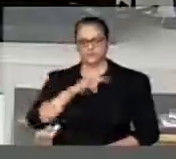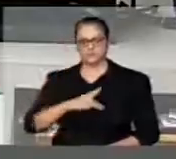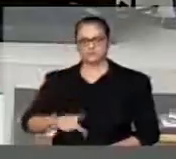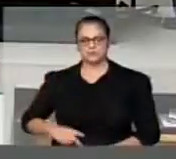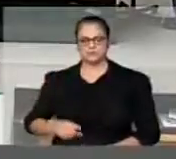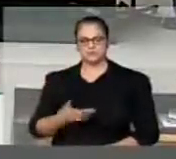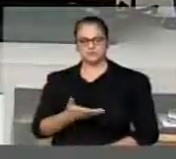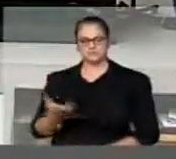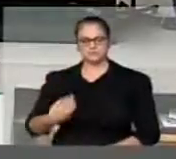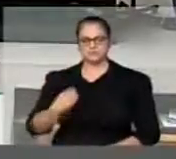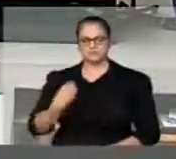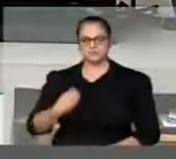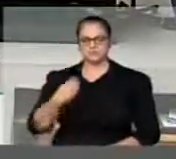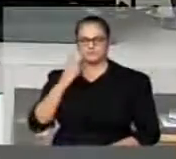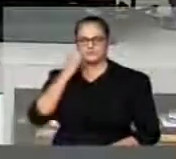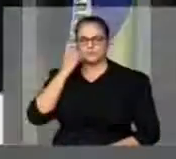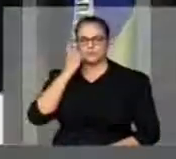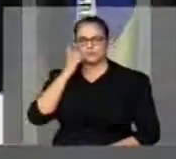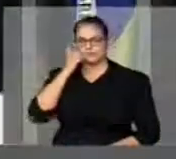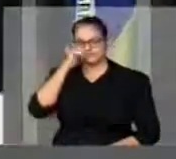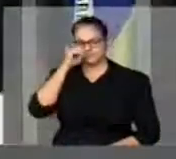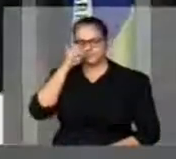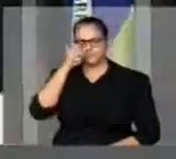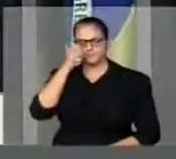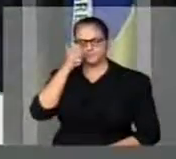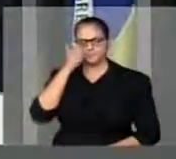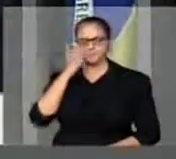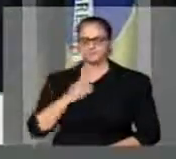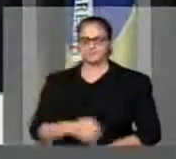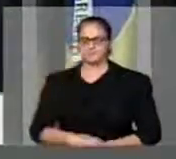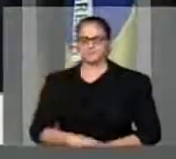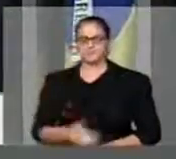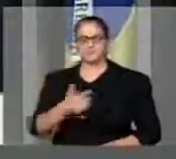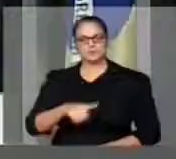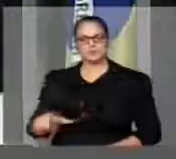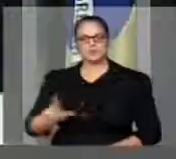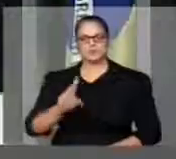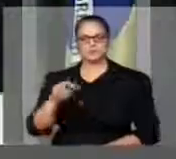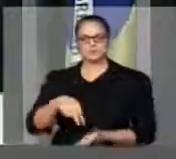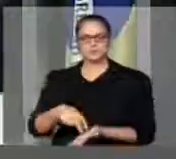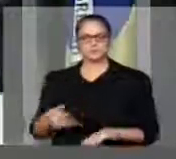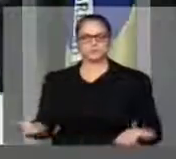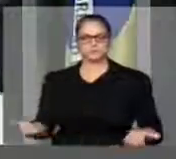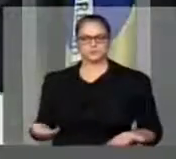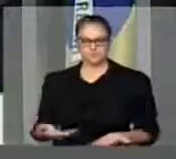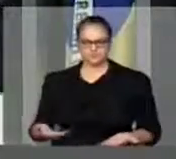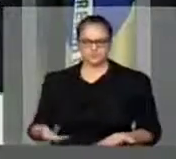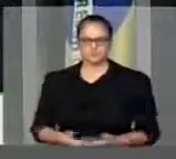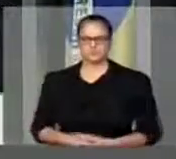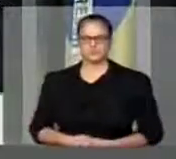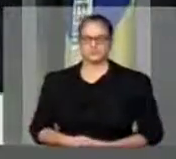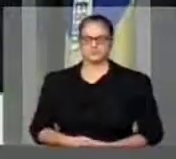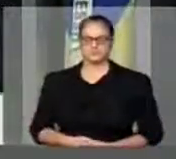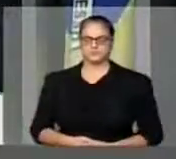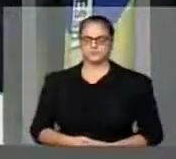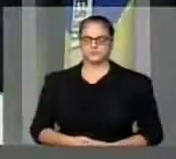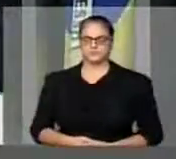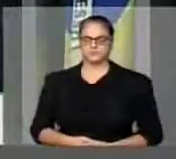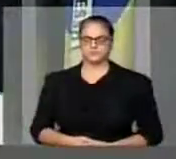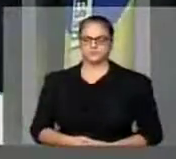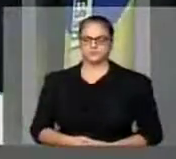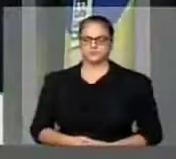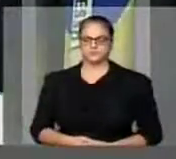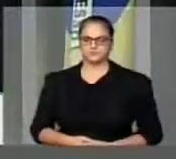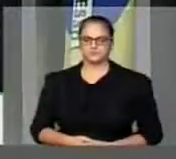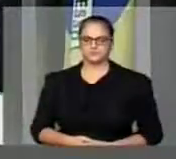Senhoras e senhores deputados, mais uma vez voltamos a este microfone. É uma honra